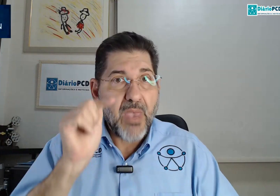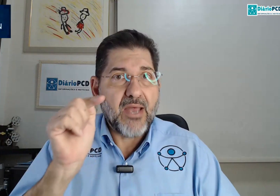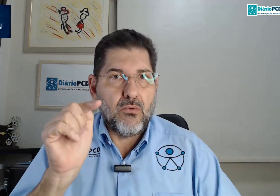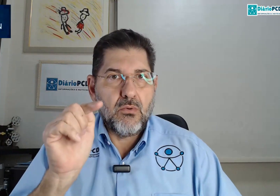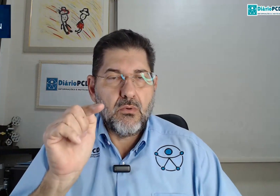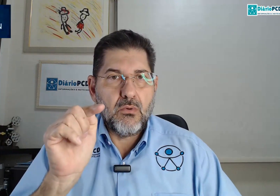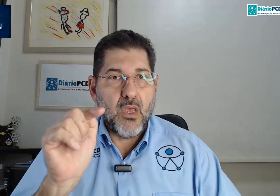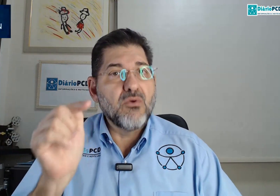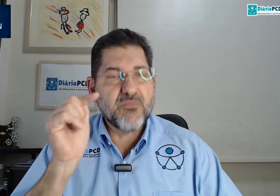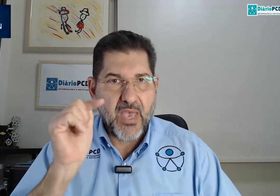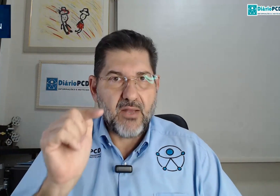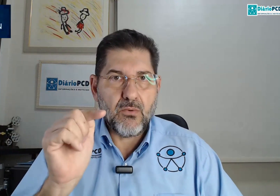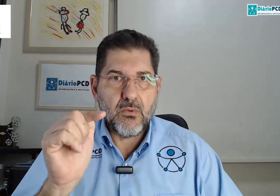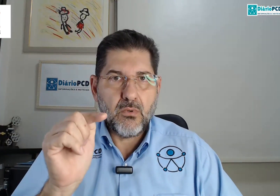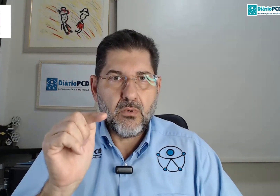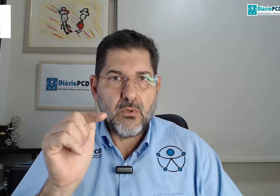Eu espero